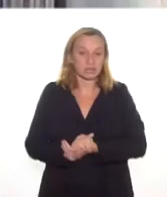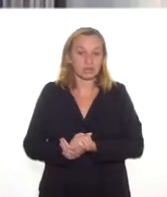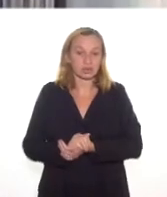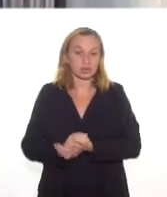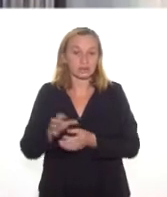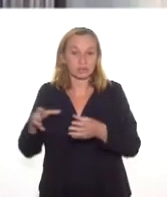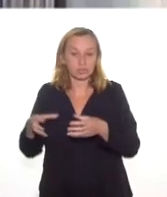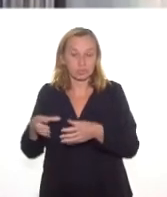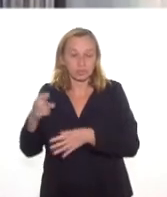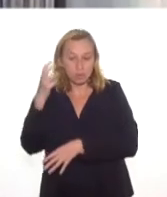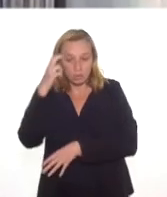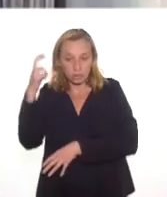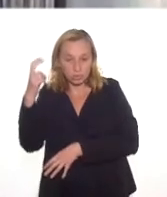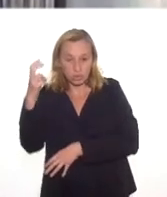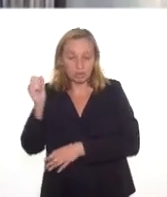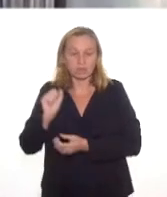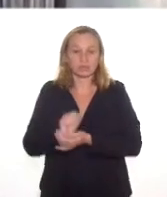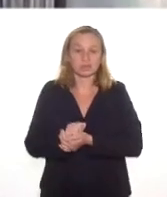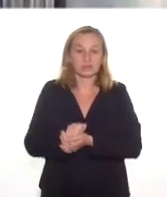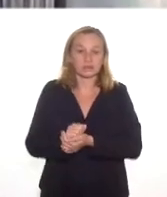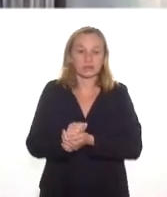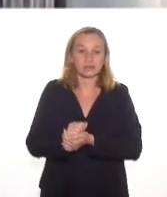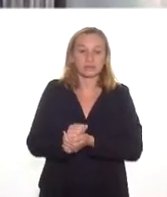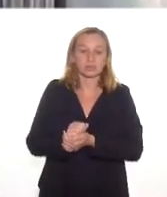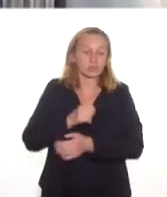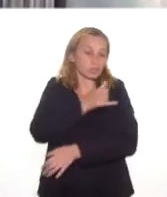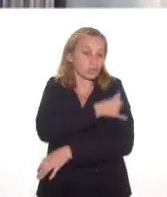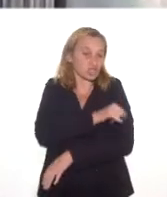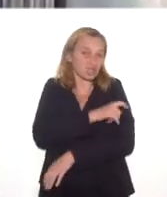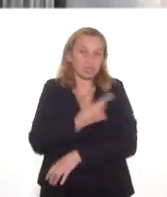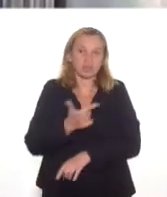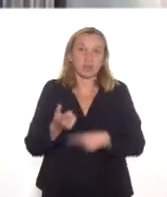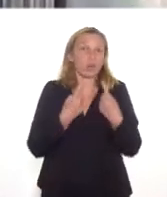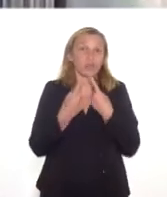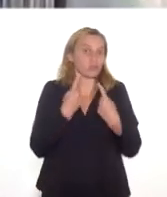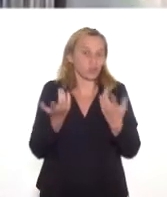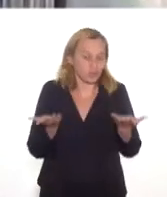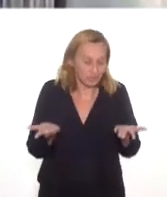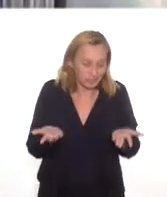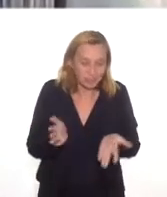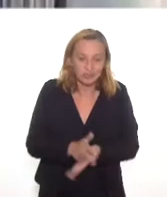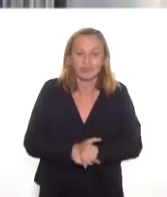para a cidade do Rio de Janeiro, isso aí é indiscutível, né? Quer dizer, realmente